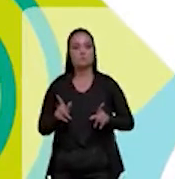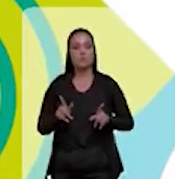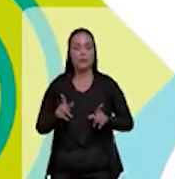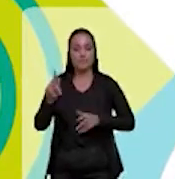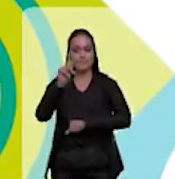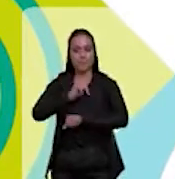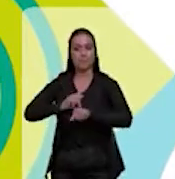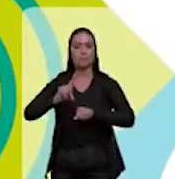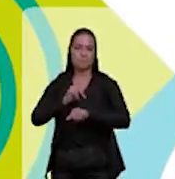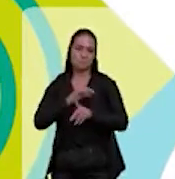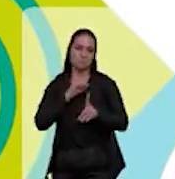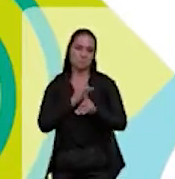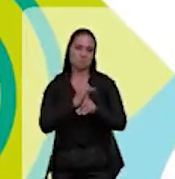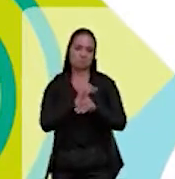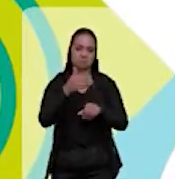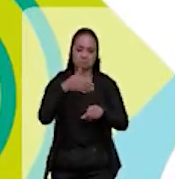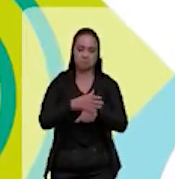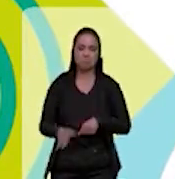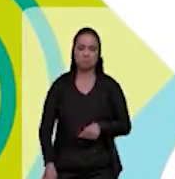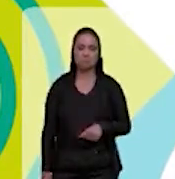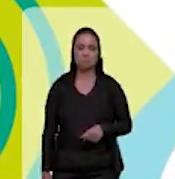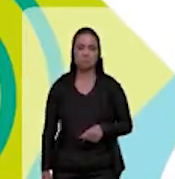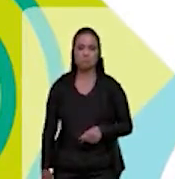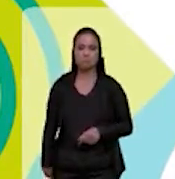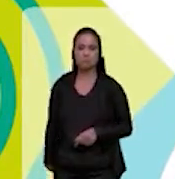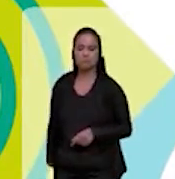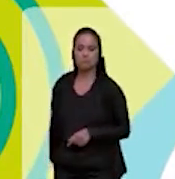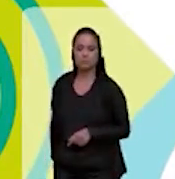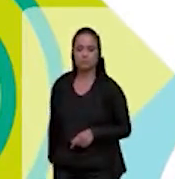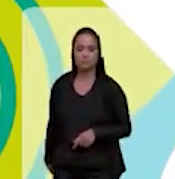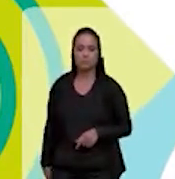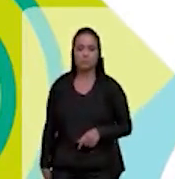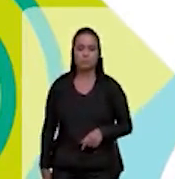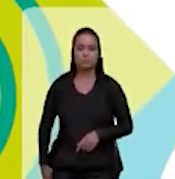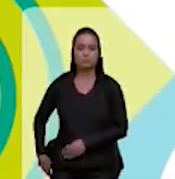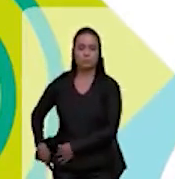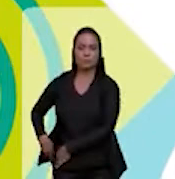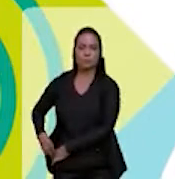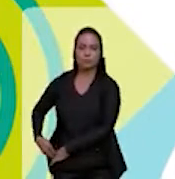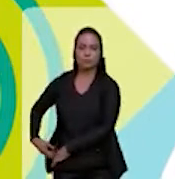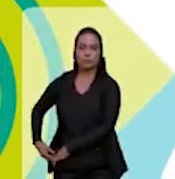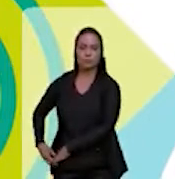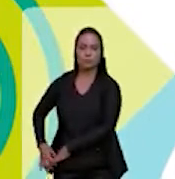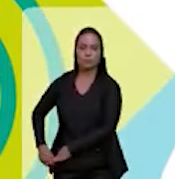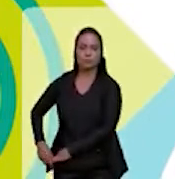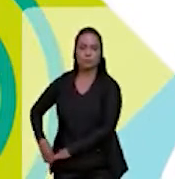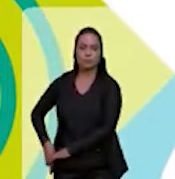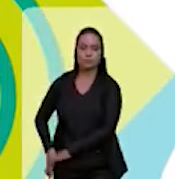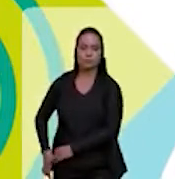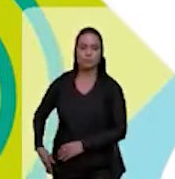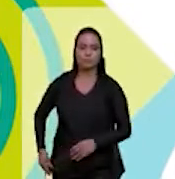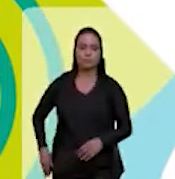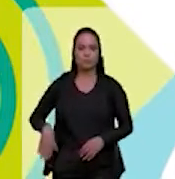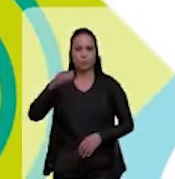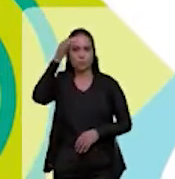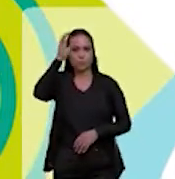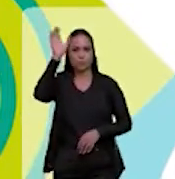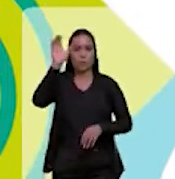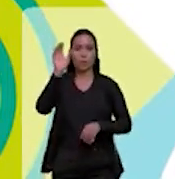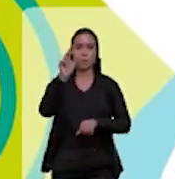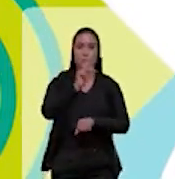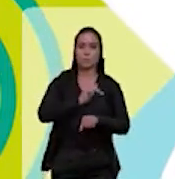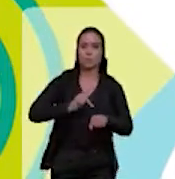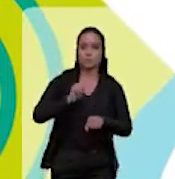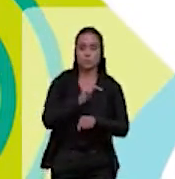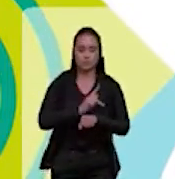encontram sem funcionamento postos de difusão cultural do país sob responsabilidade do Itamarati por isso o conjunto de